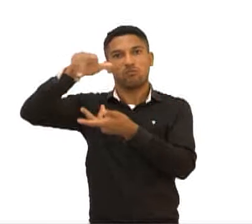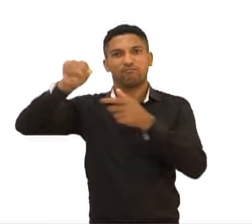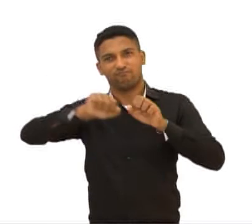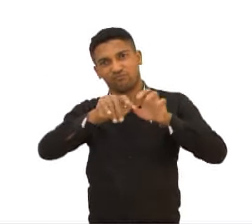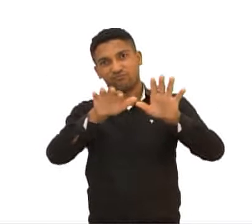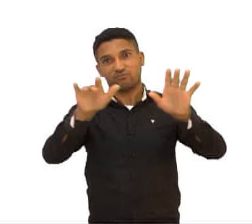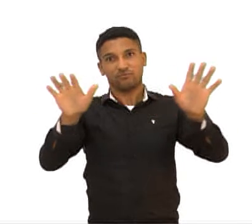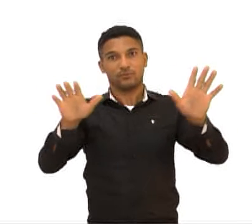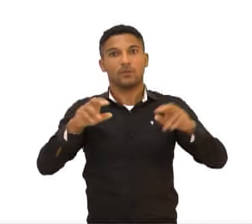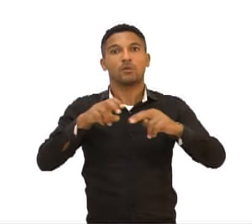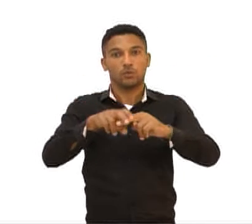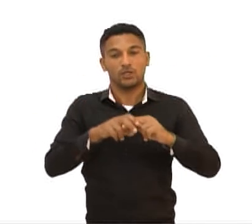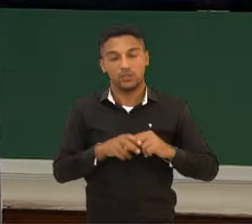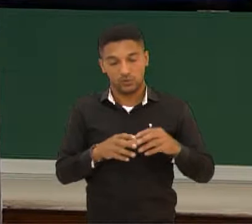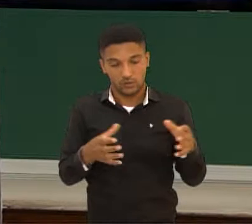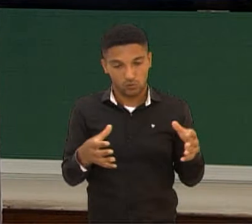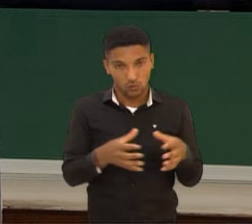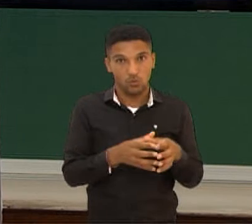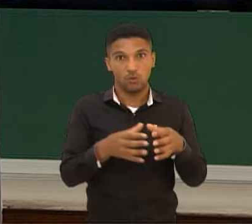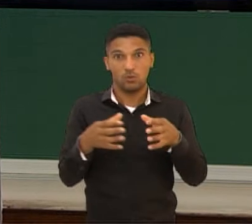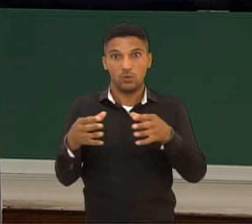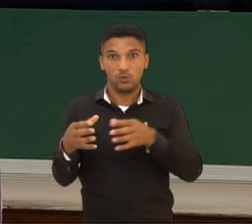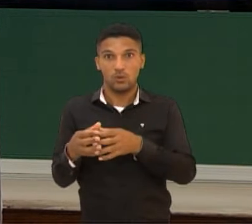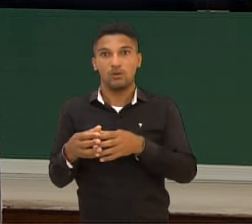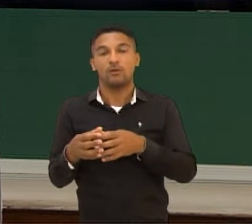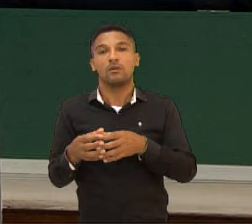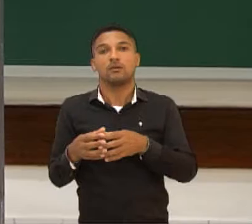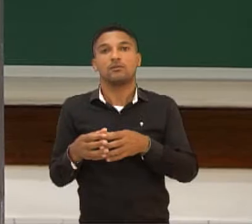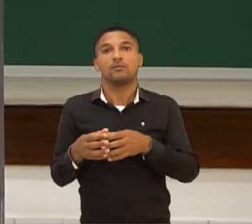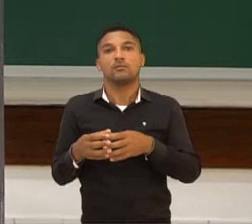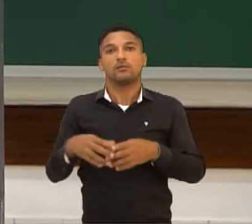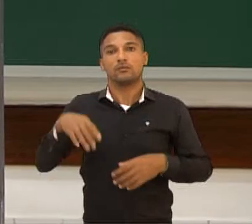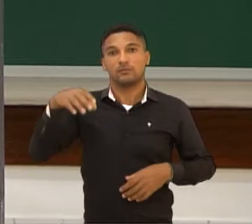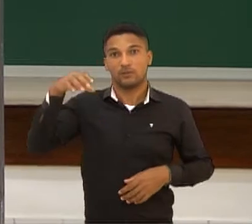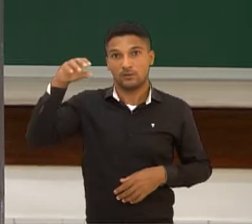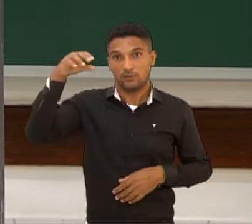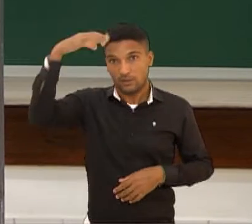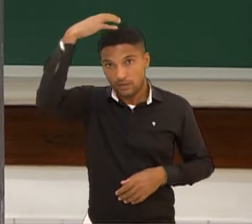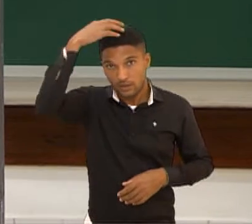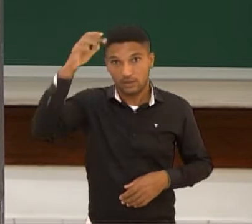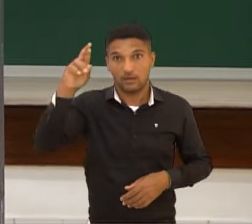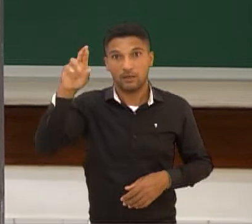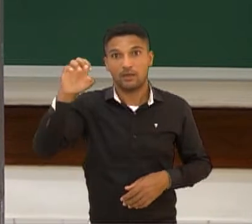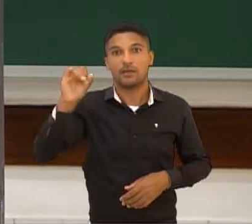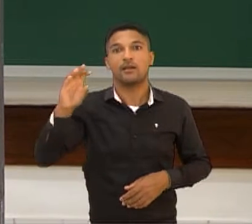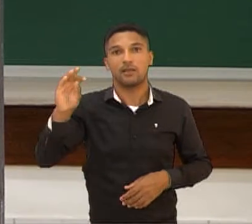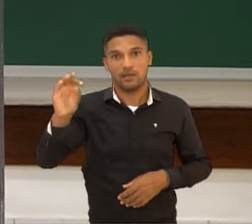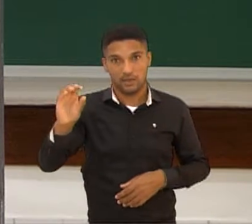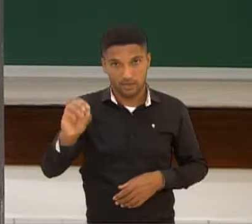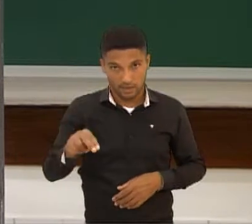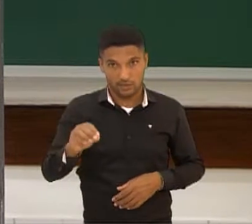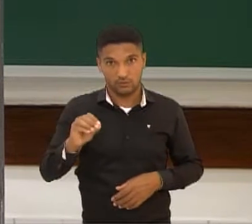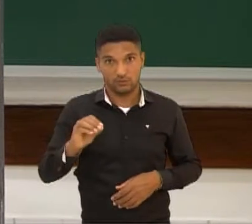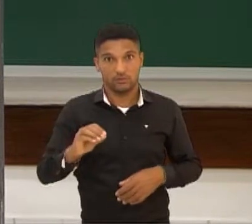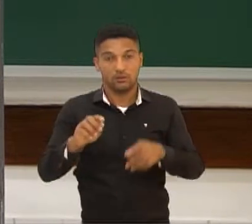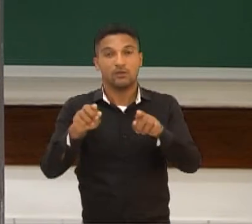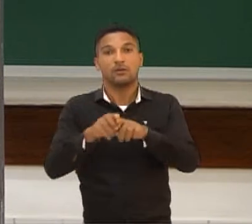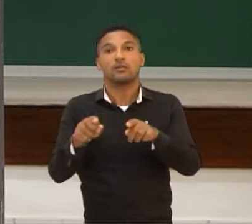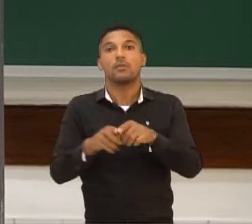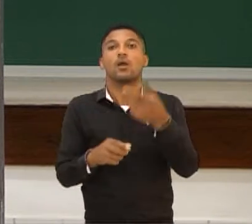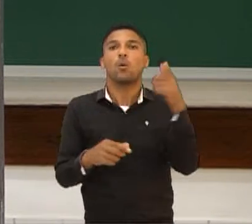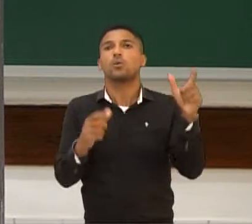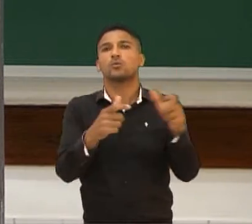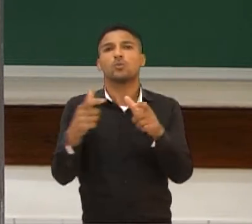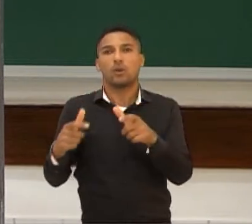Então, eles tanto formaram comunidades independentes e em outros lugares eles formaram estados, né, monárquicos